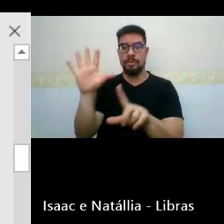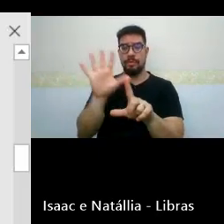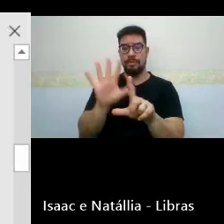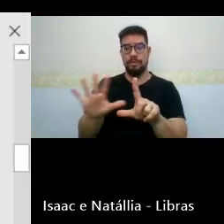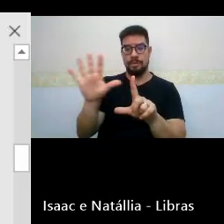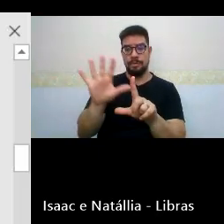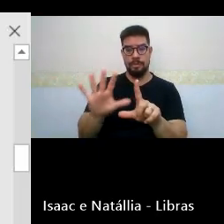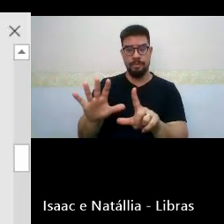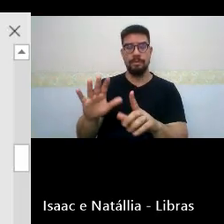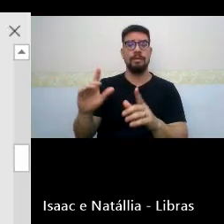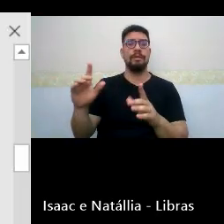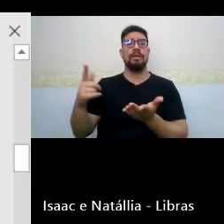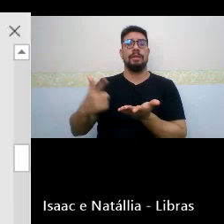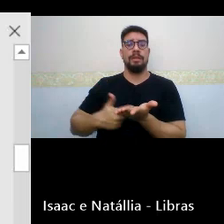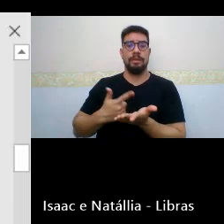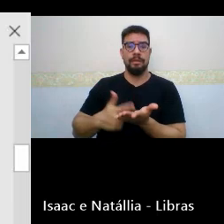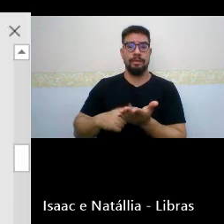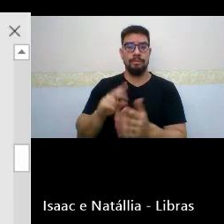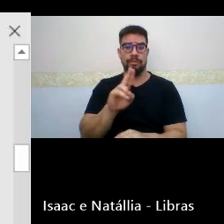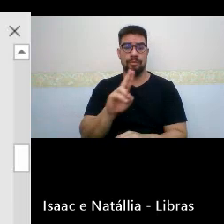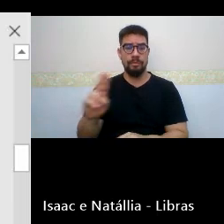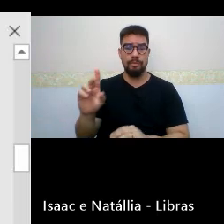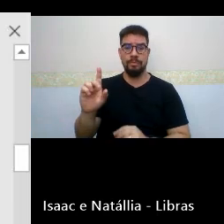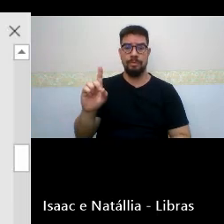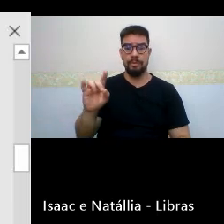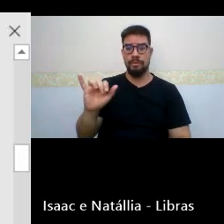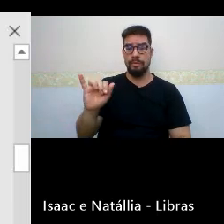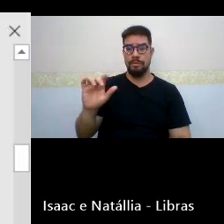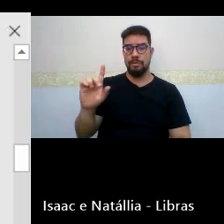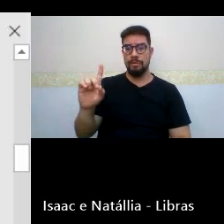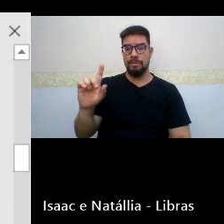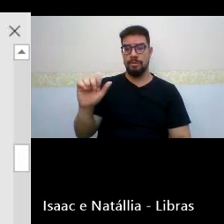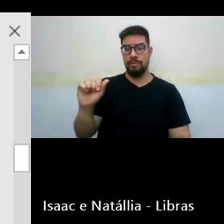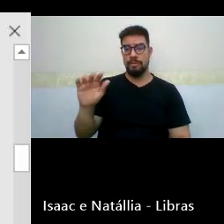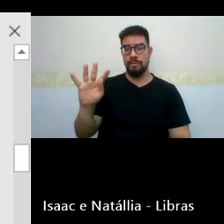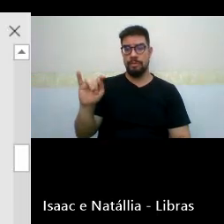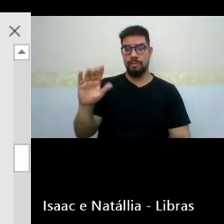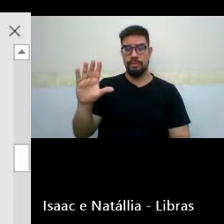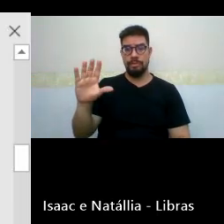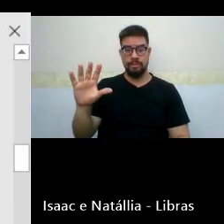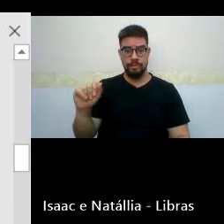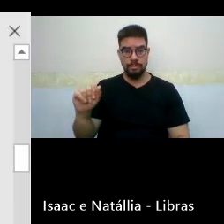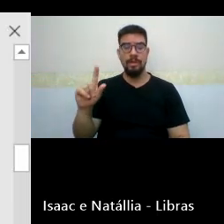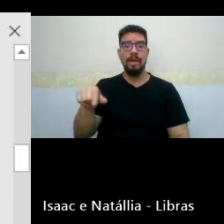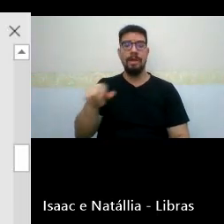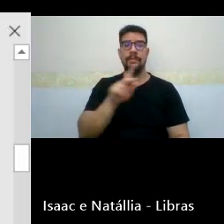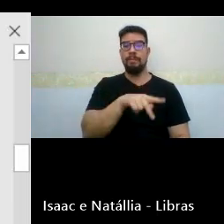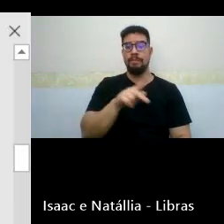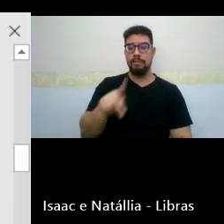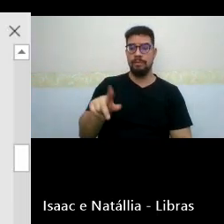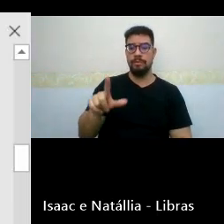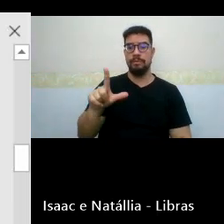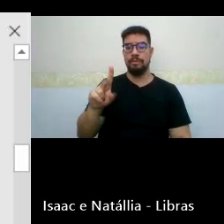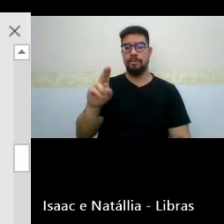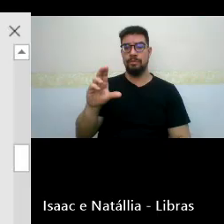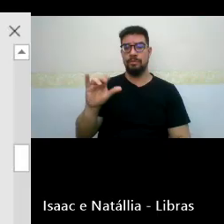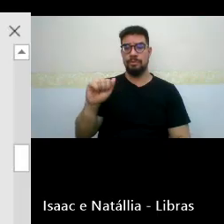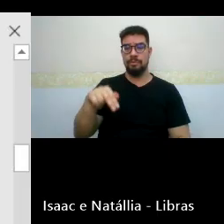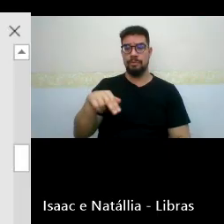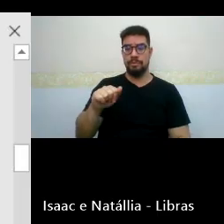chama Didática e é de autoria de 2 professoras, professora Luciana Rego e